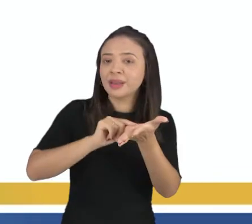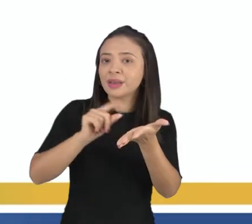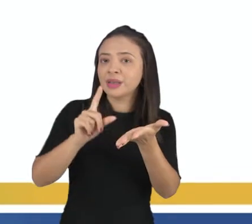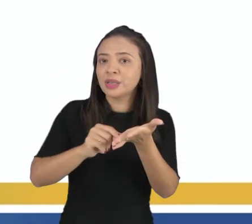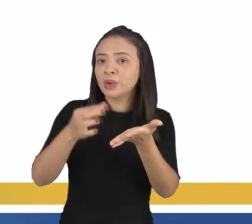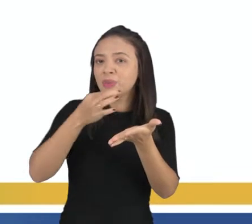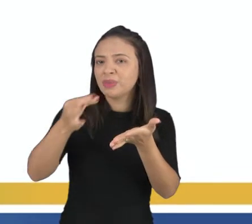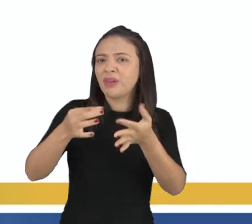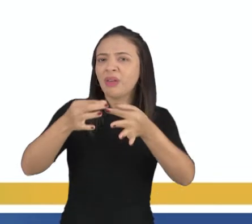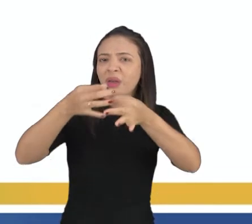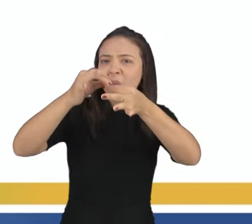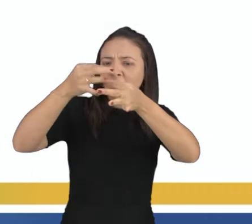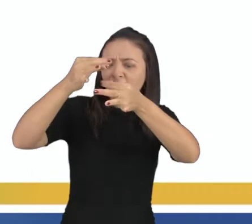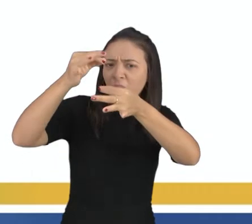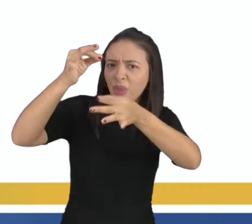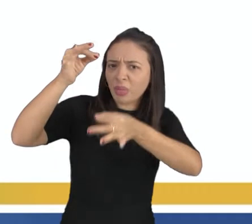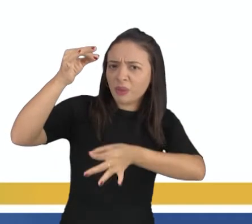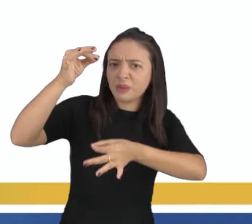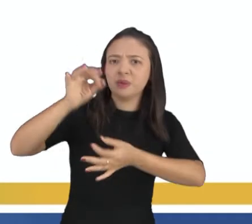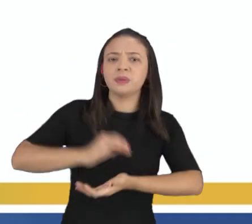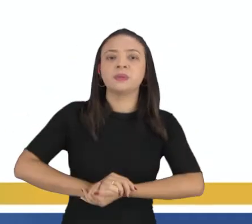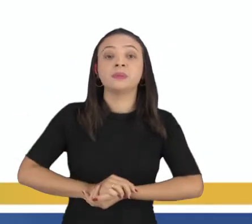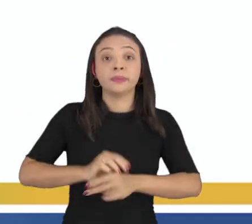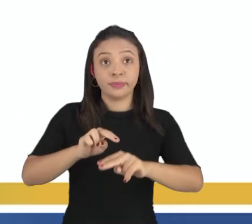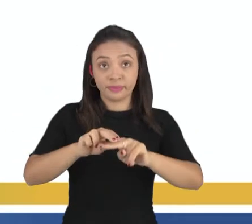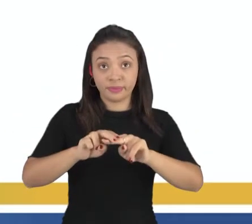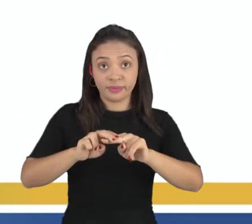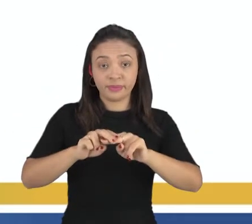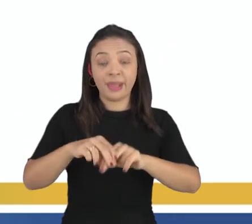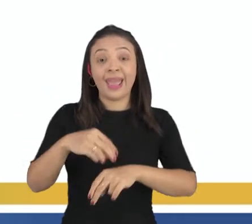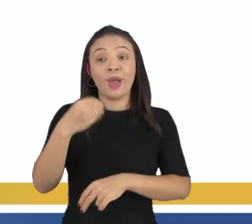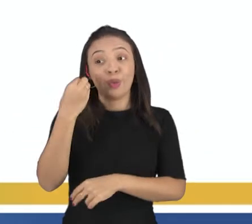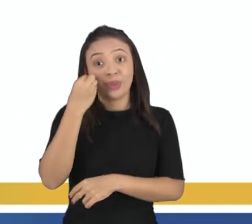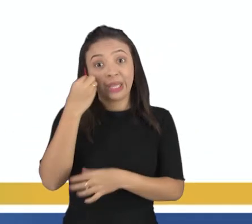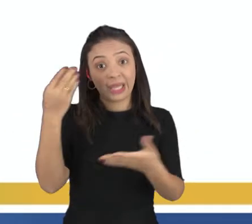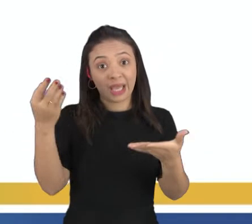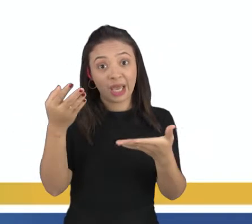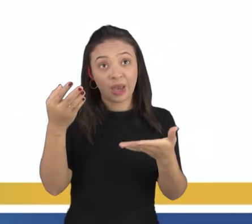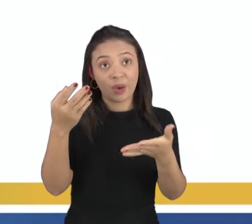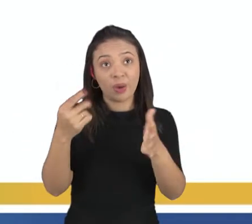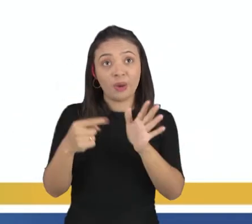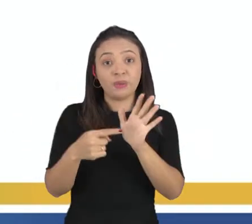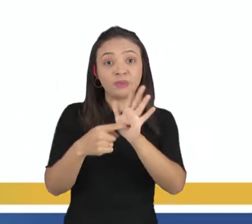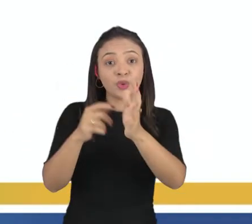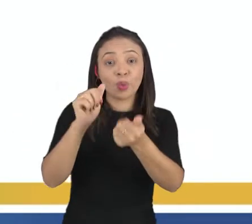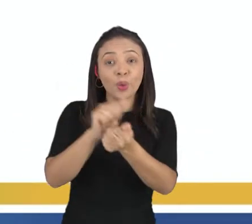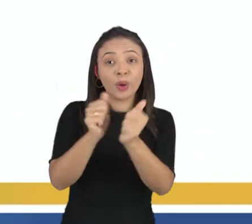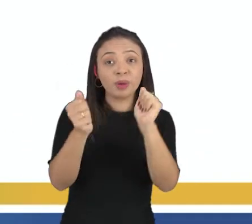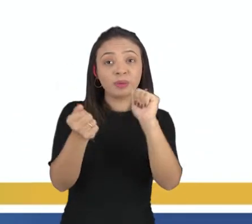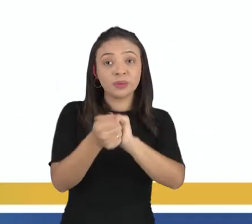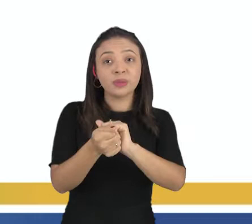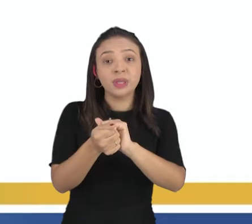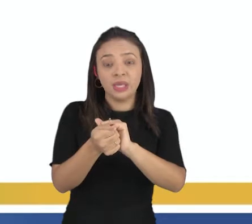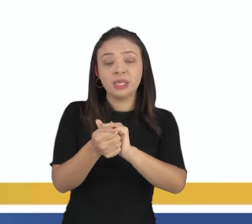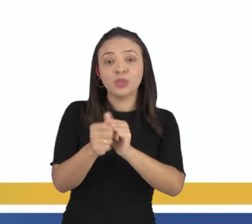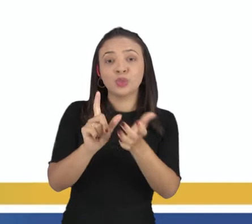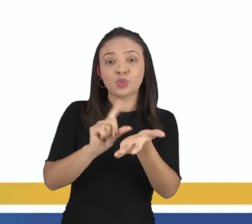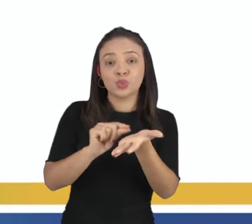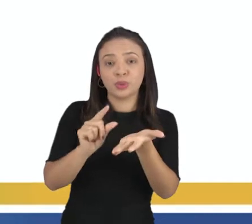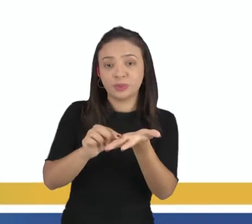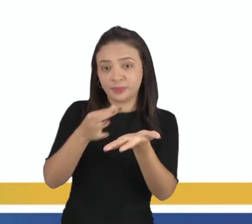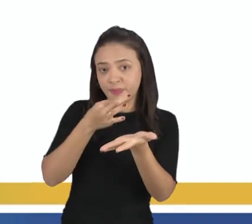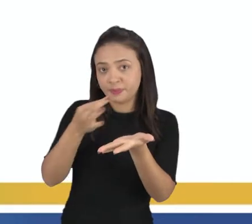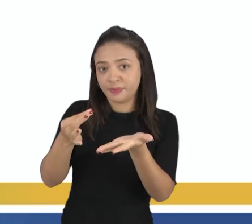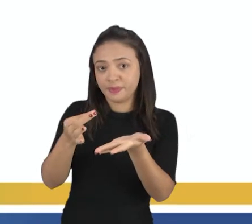mais extensos, ok? Então, eu tentei trazer aqui uma adaptação desse artigo de